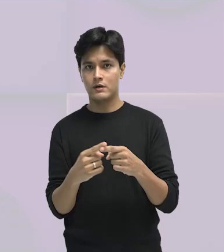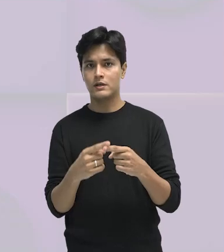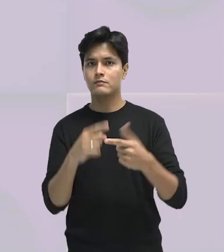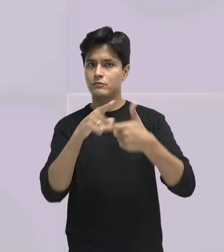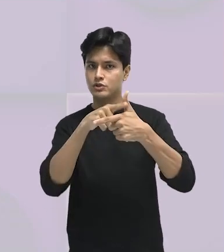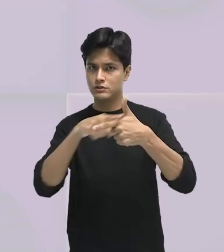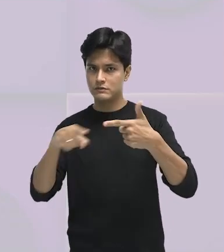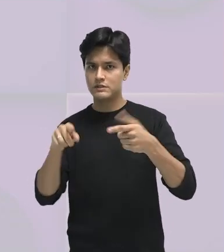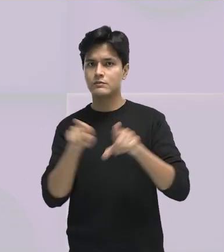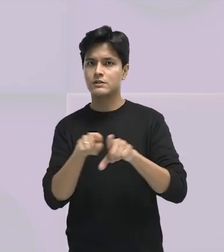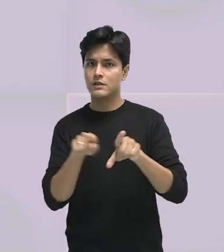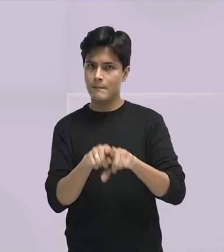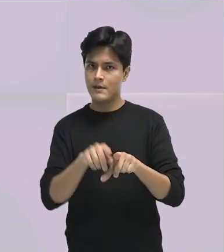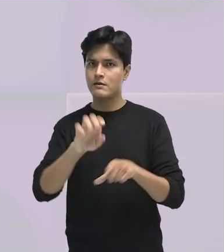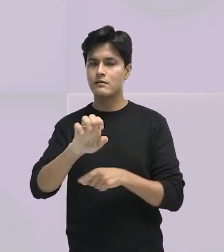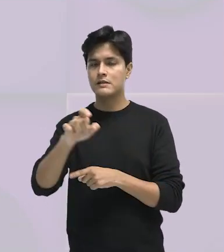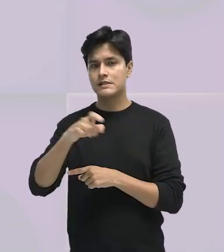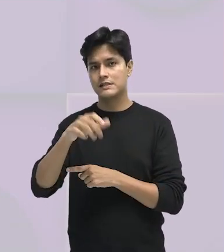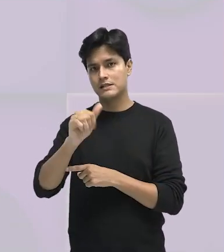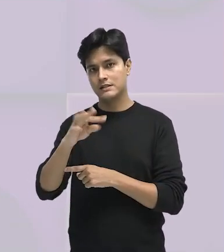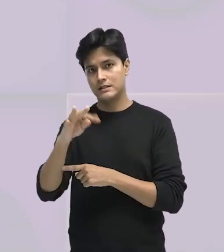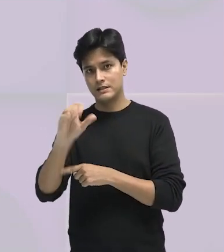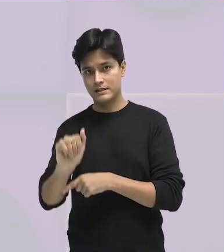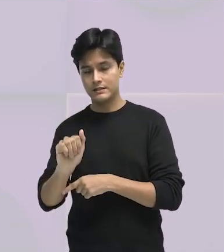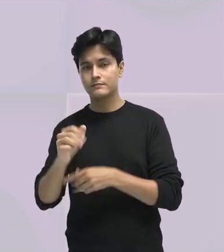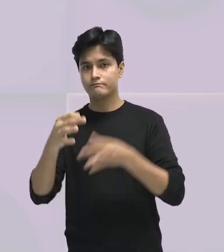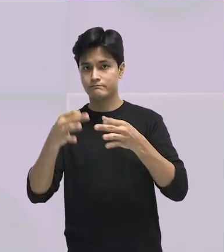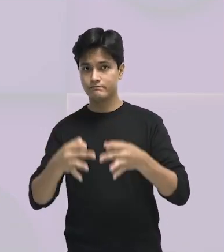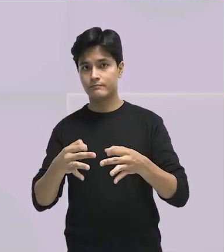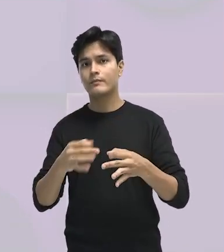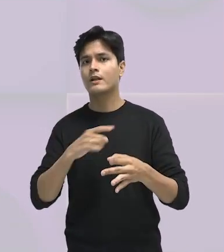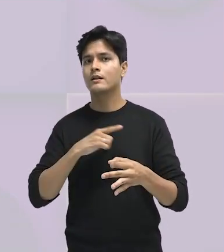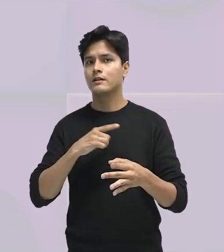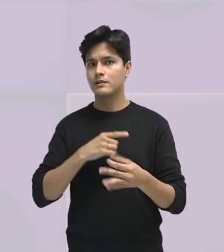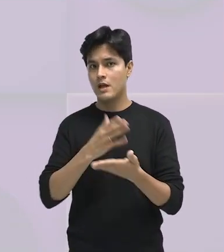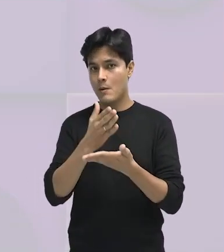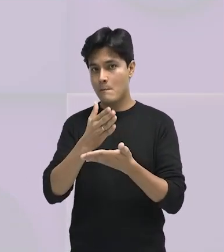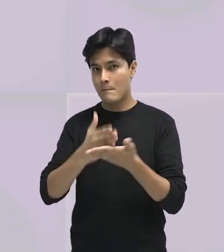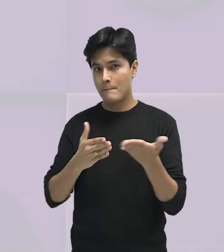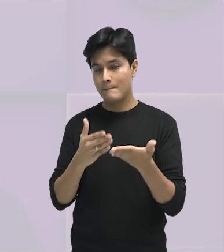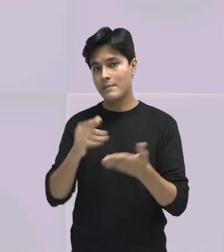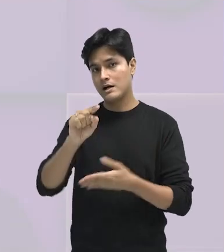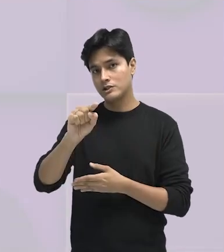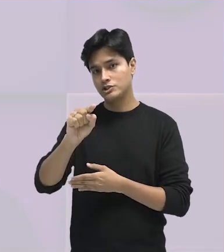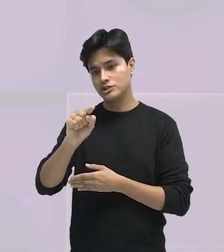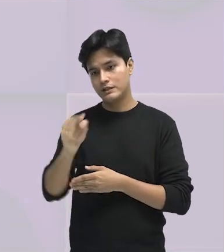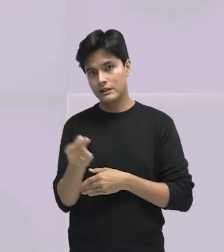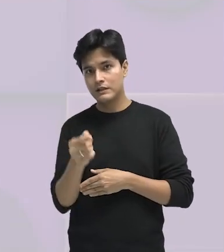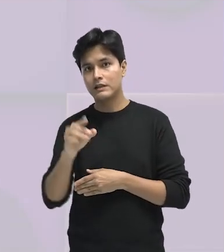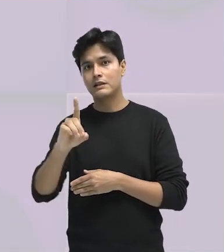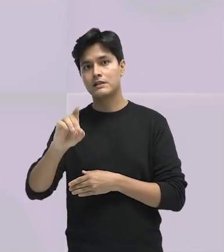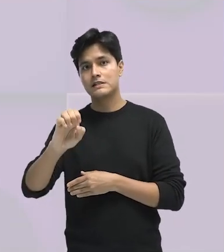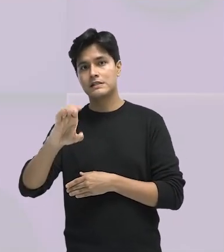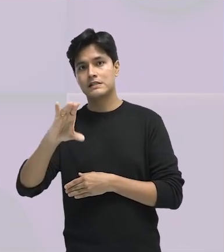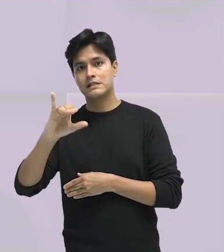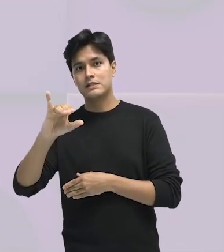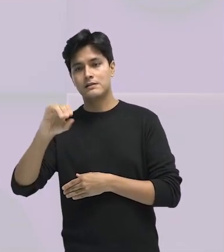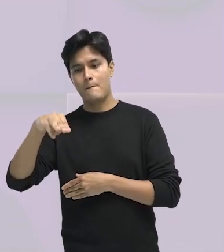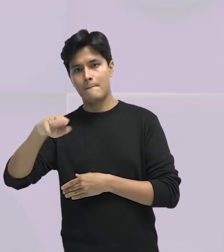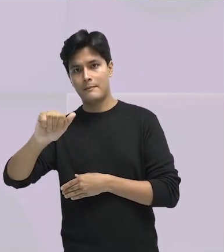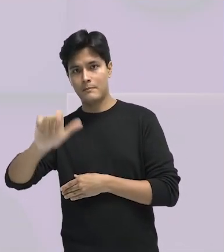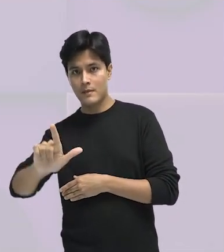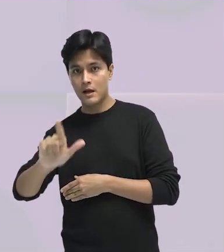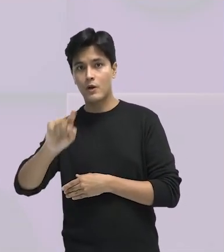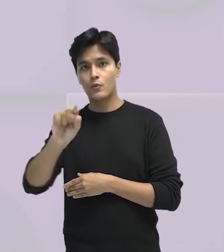é exata. Apesar da gente ter uma parte decimal, tá? Mas é considerado um número